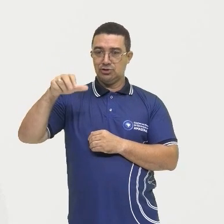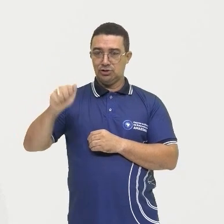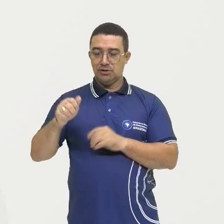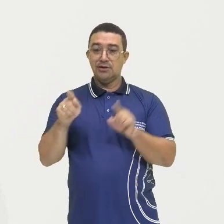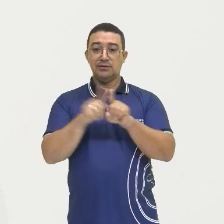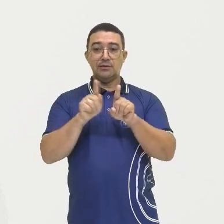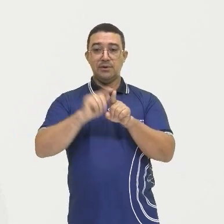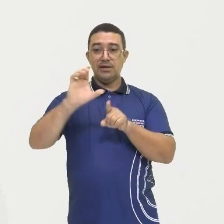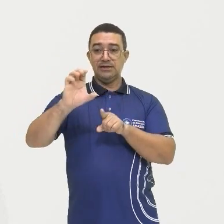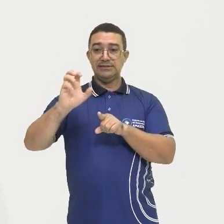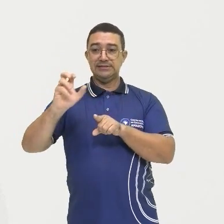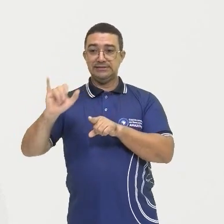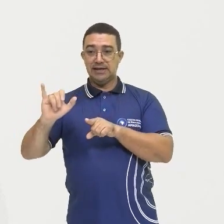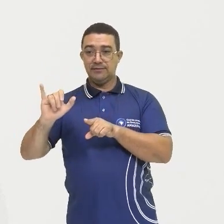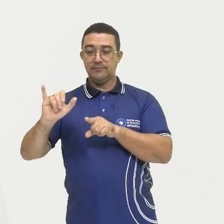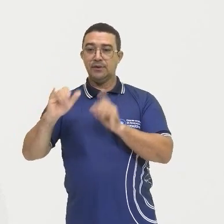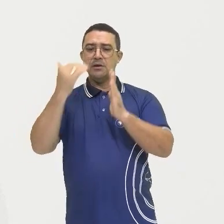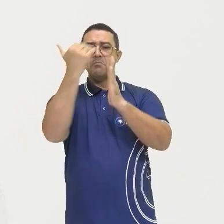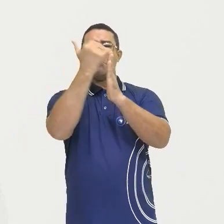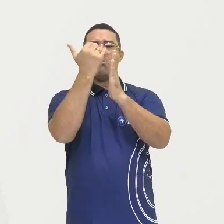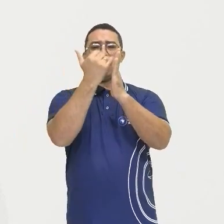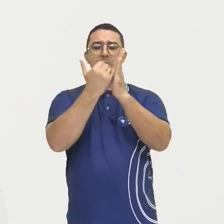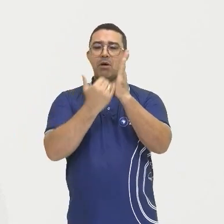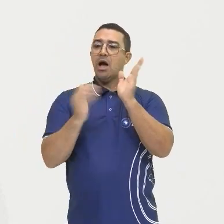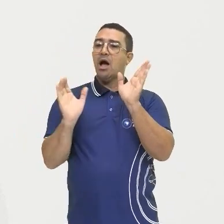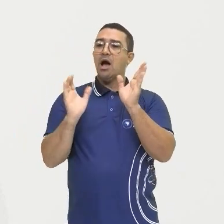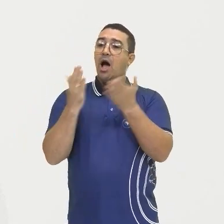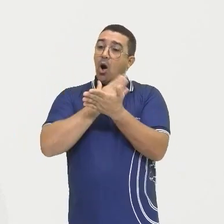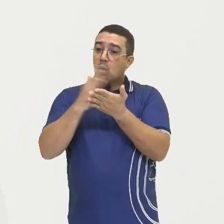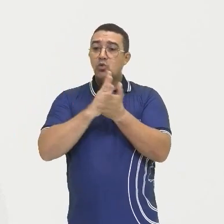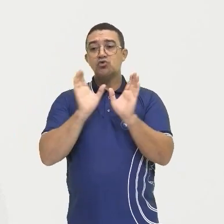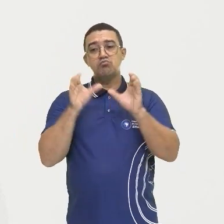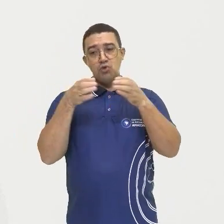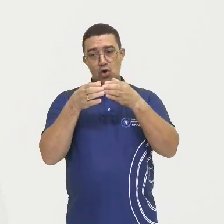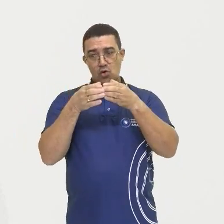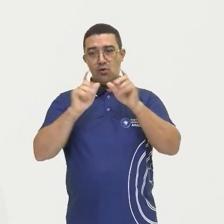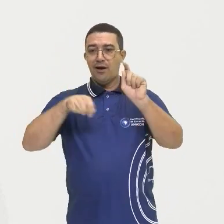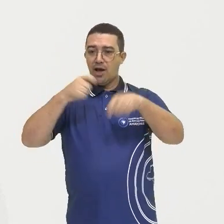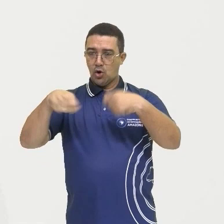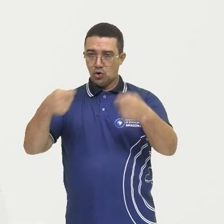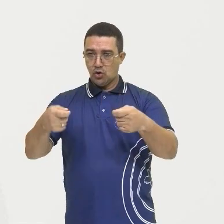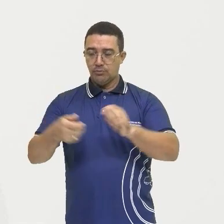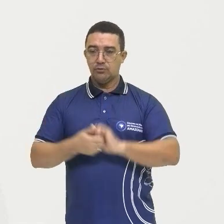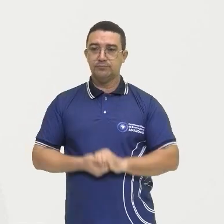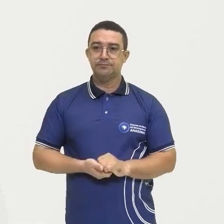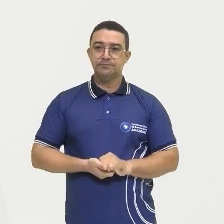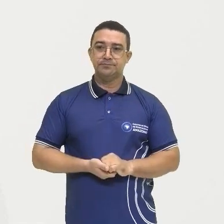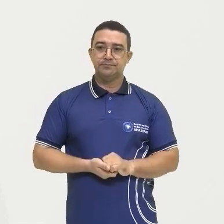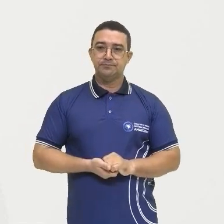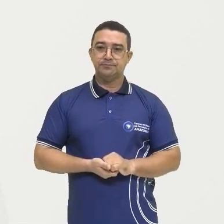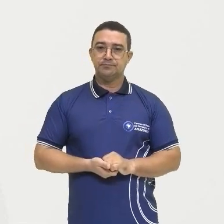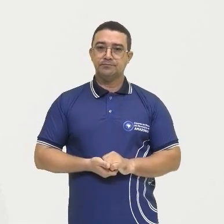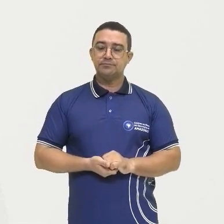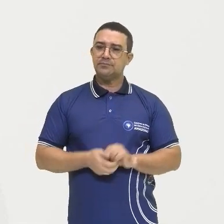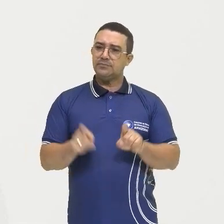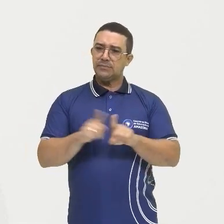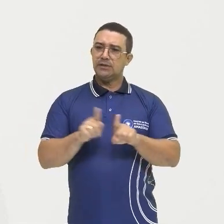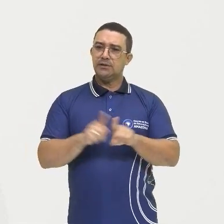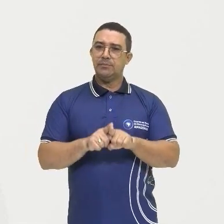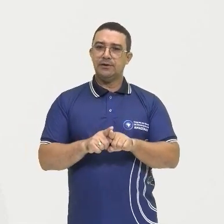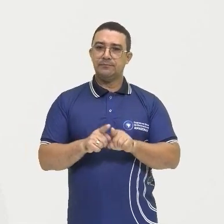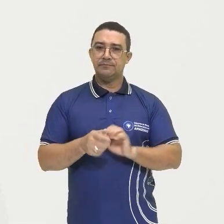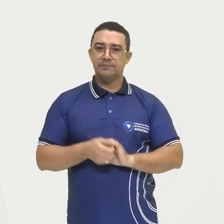Independentes. Esses são apenas alguns blocos econômicos. E aqui eu espacializei para vocês